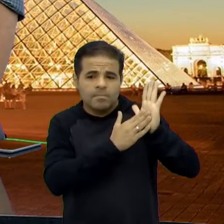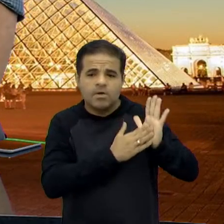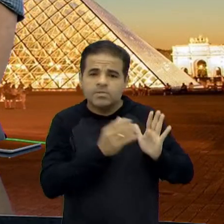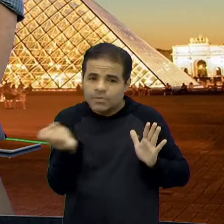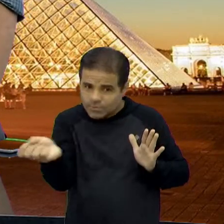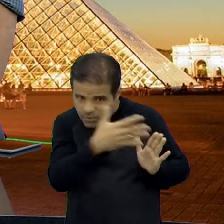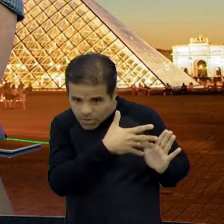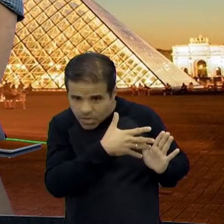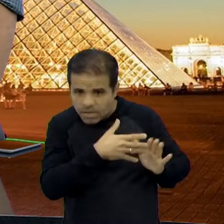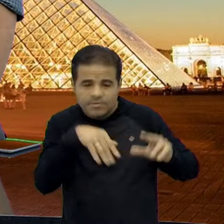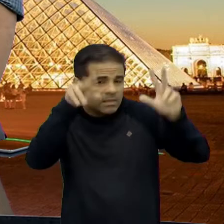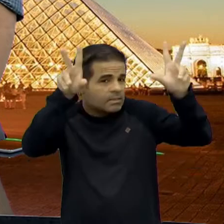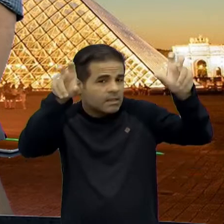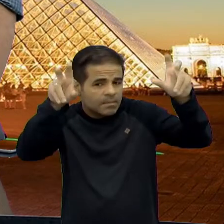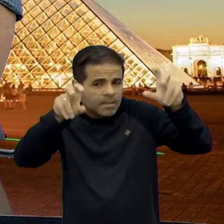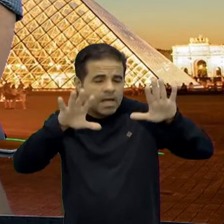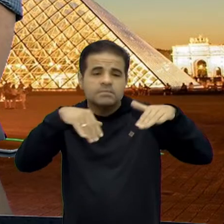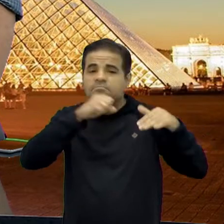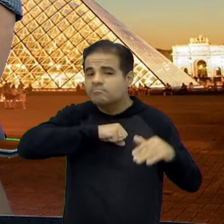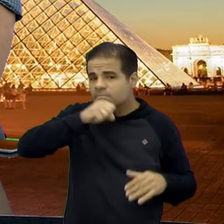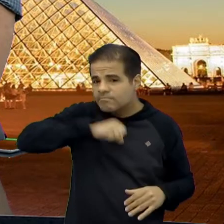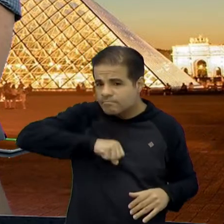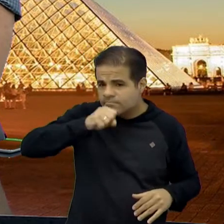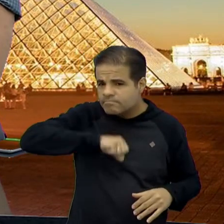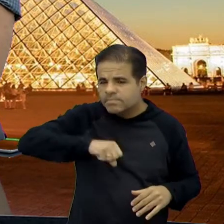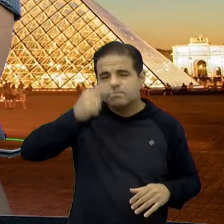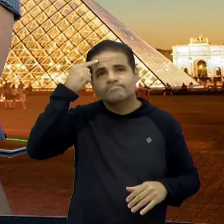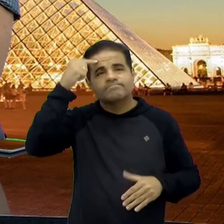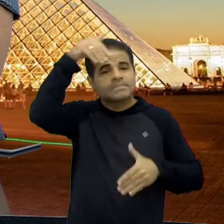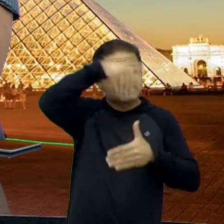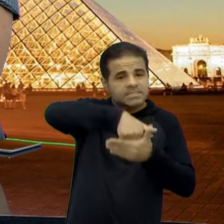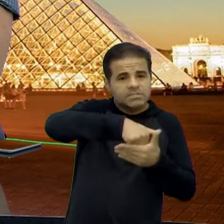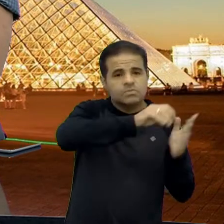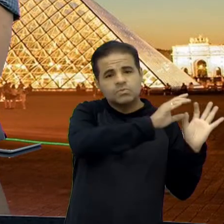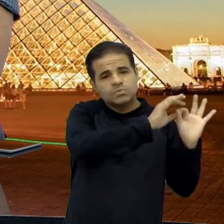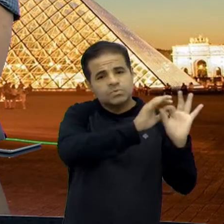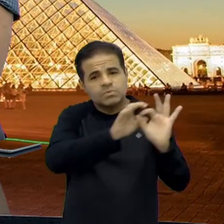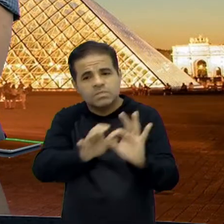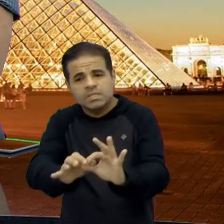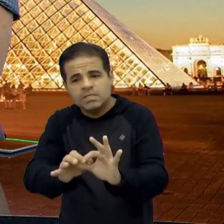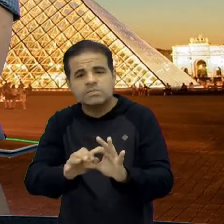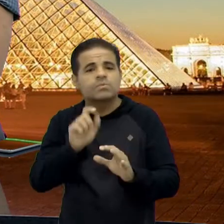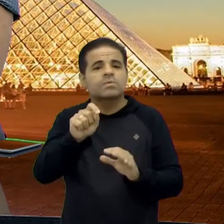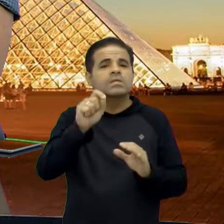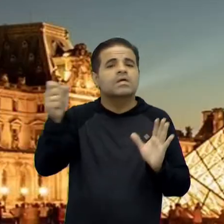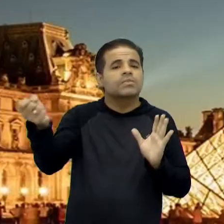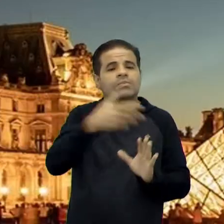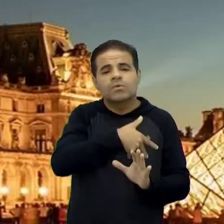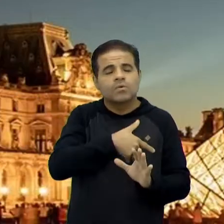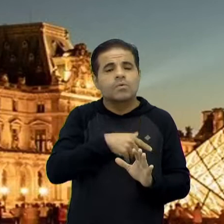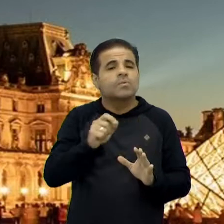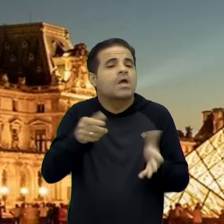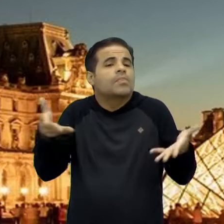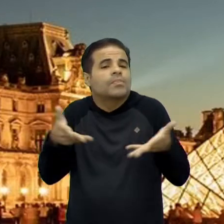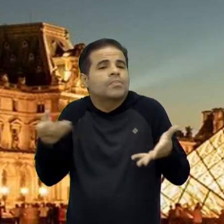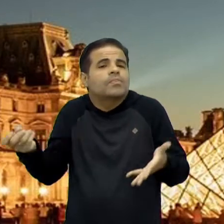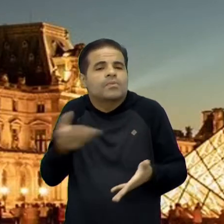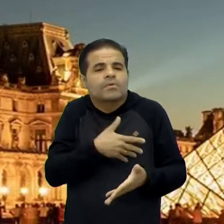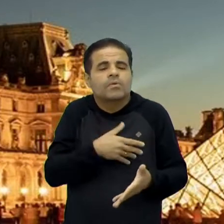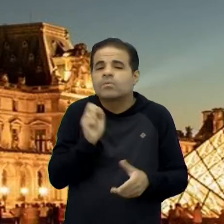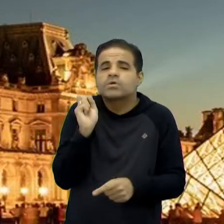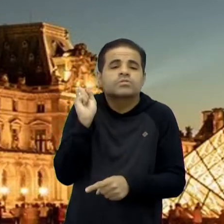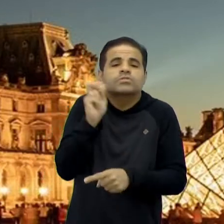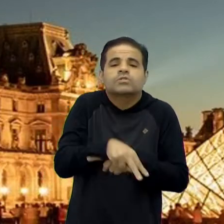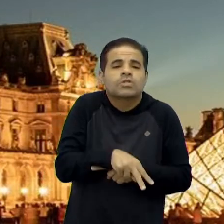sim, ou as temáticas que são antigas também, né? A gente fica dentro desse contexto aí do que é novo, do que é contemporâneo e do que se